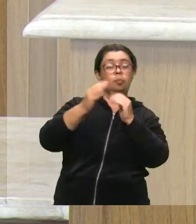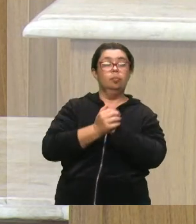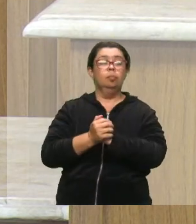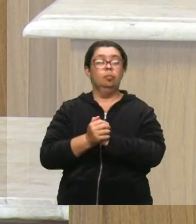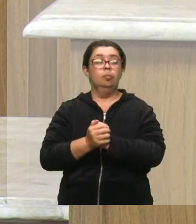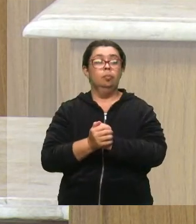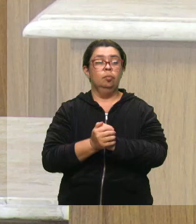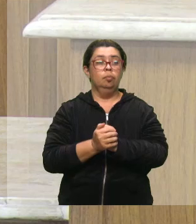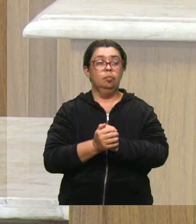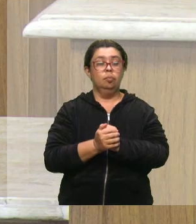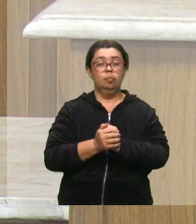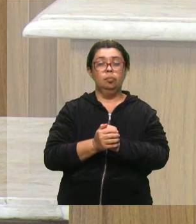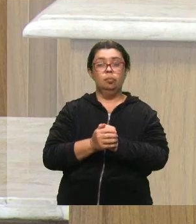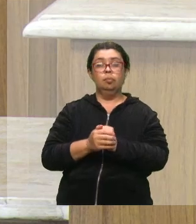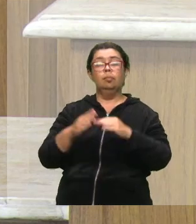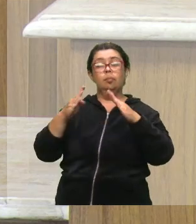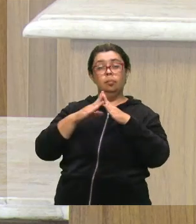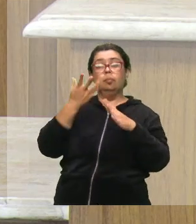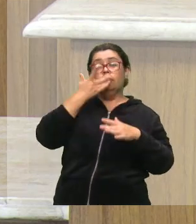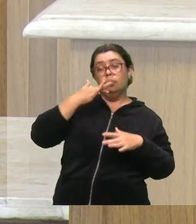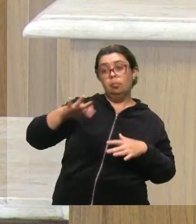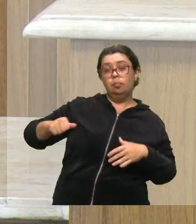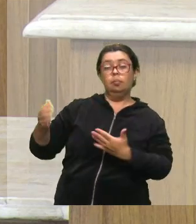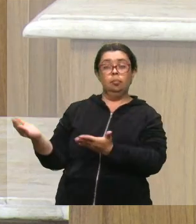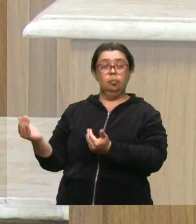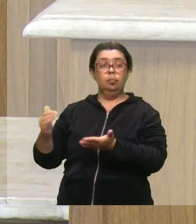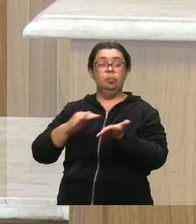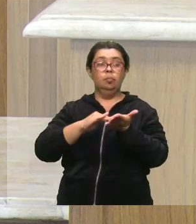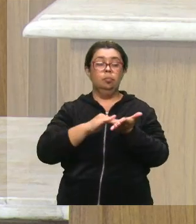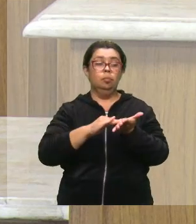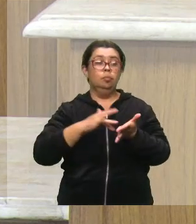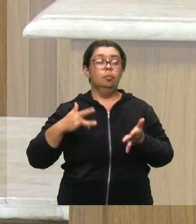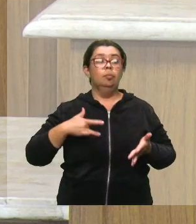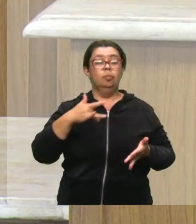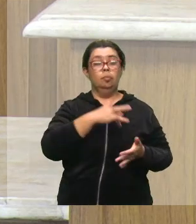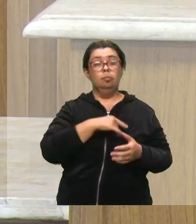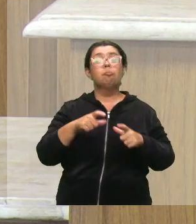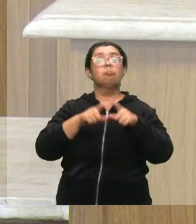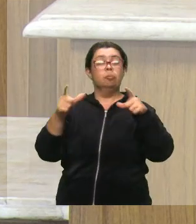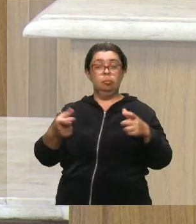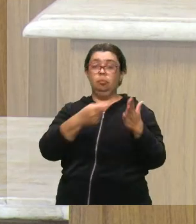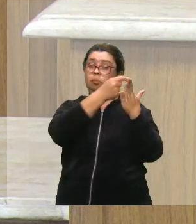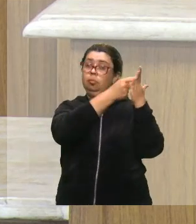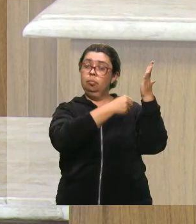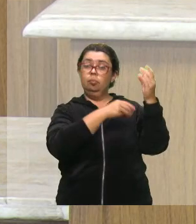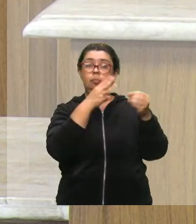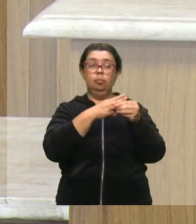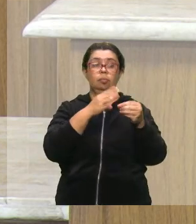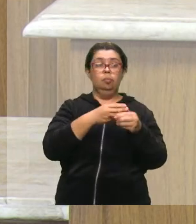Fundo Municipal da Criança e Adolescente. Secretaria Municipal da Saúde, maior orçamento do município,